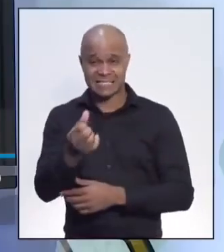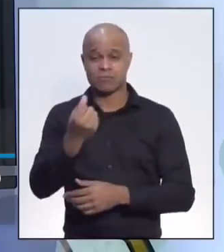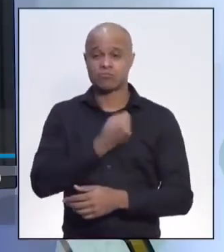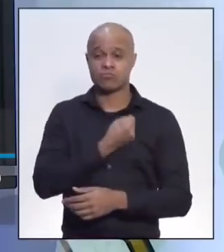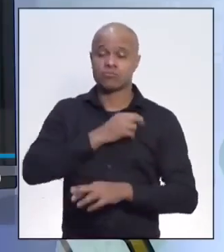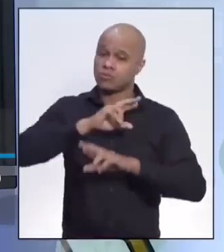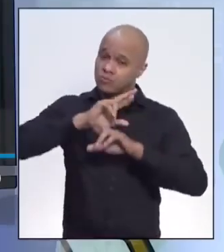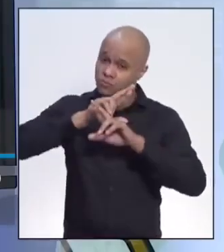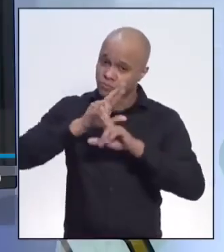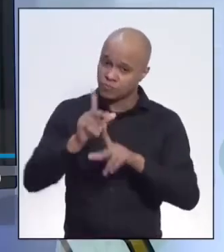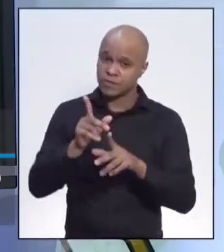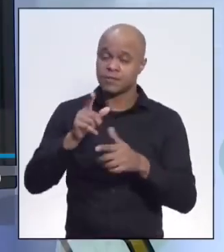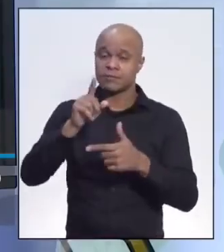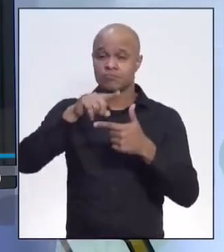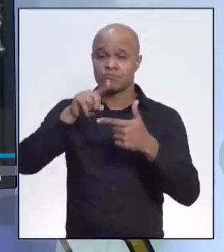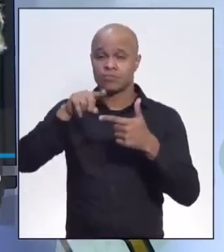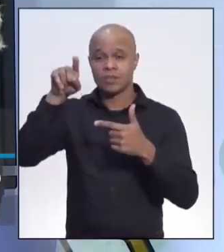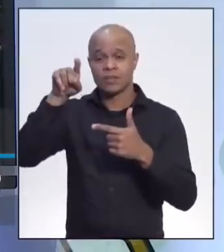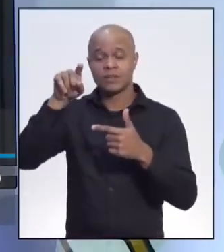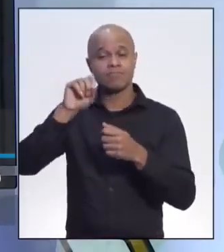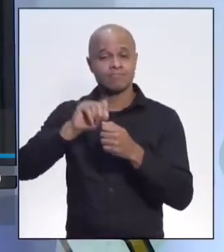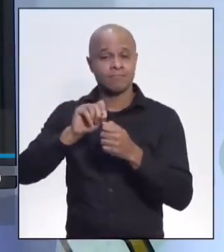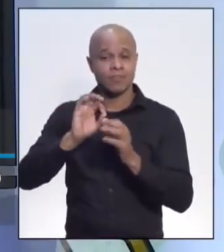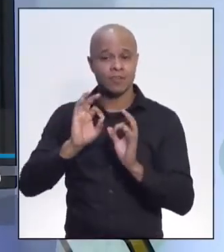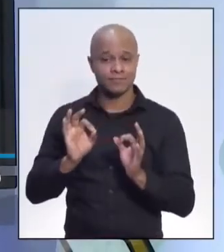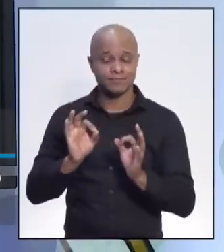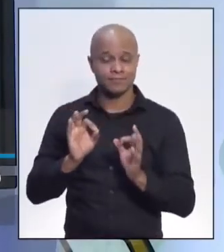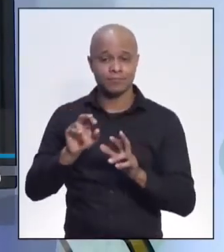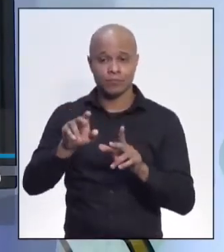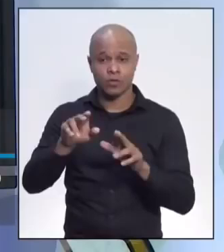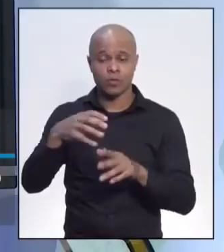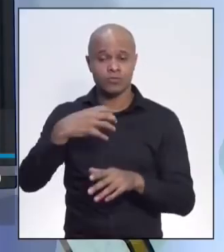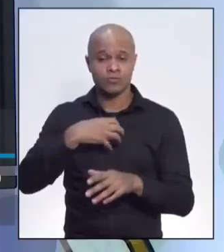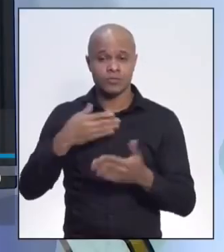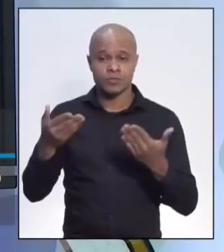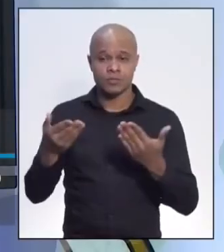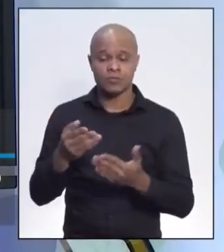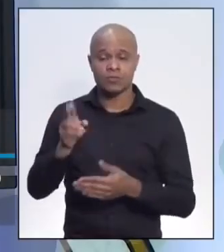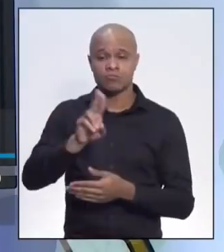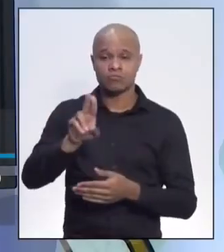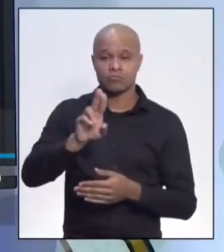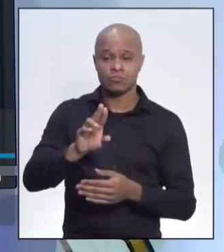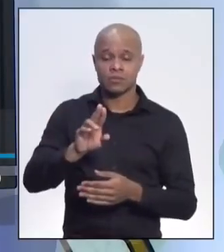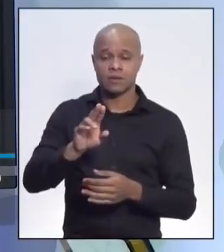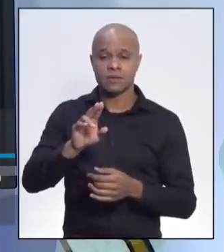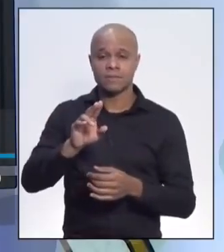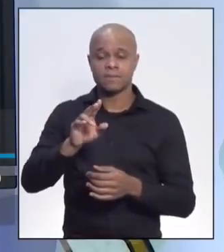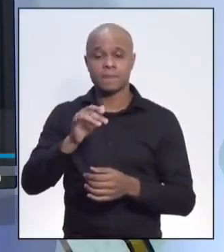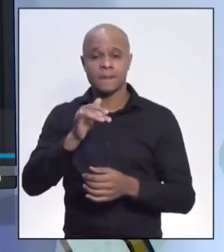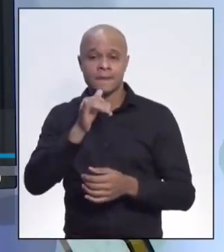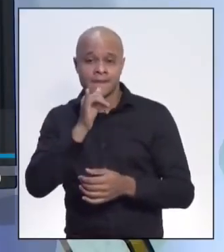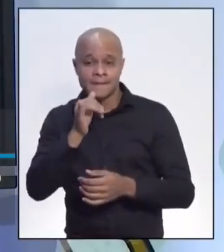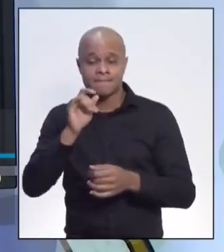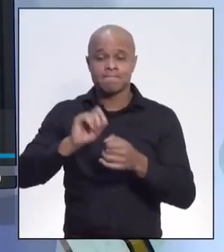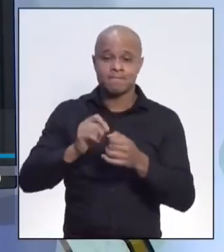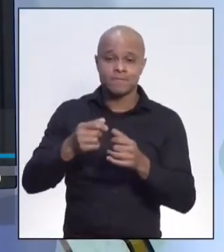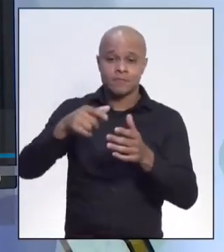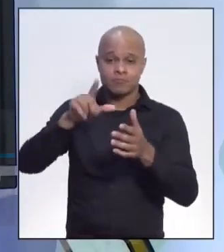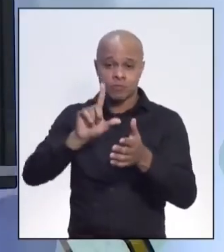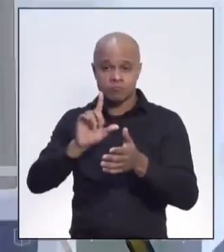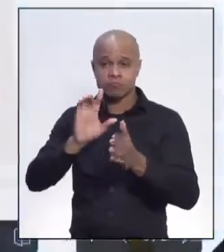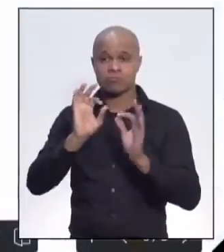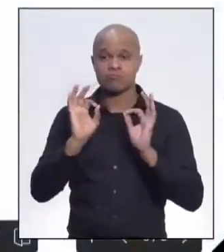para a construção do gráfico. Então, da mesma forma, vou atribuir valores de x